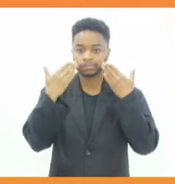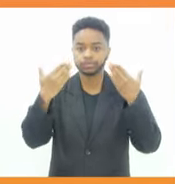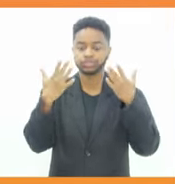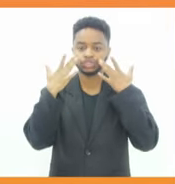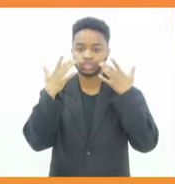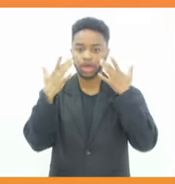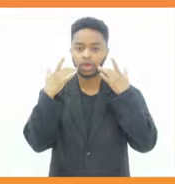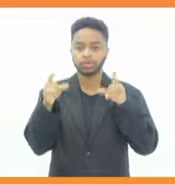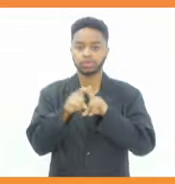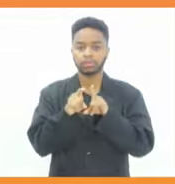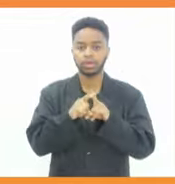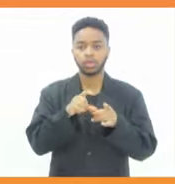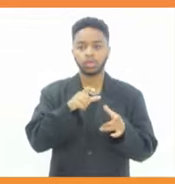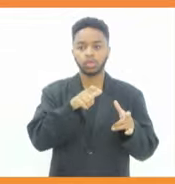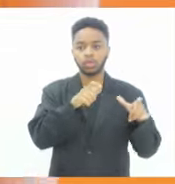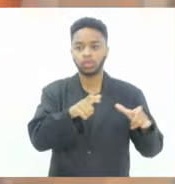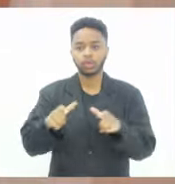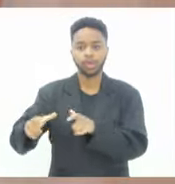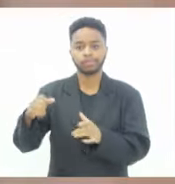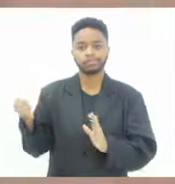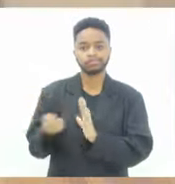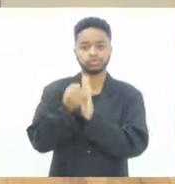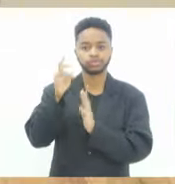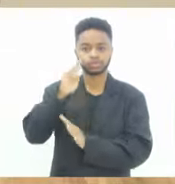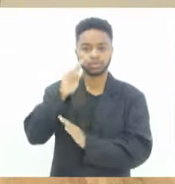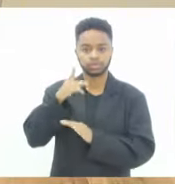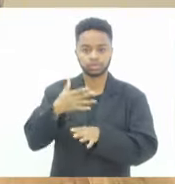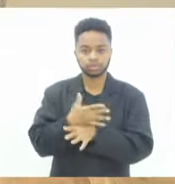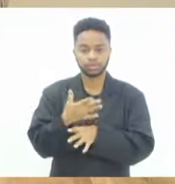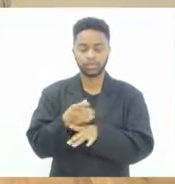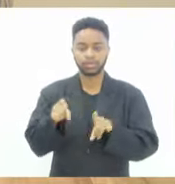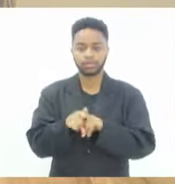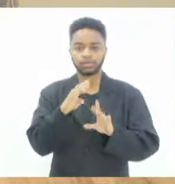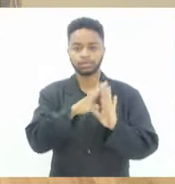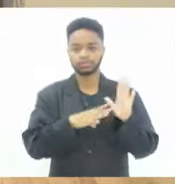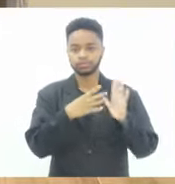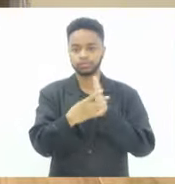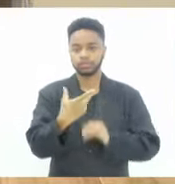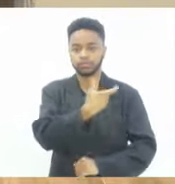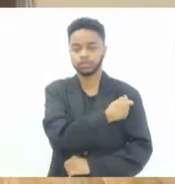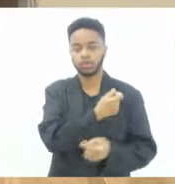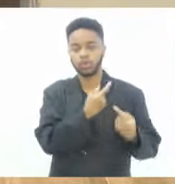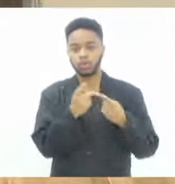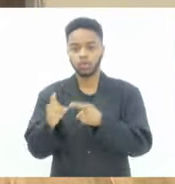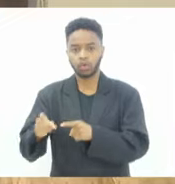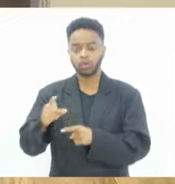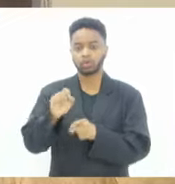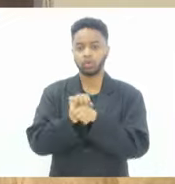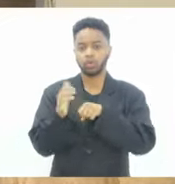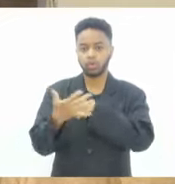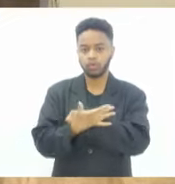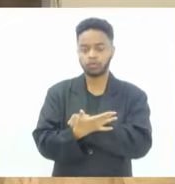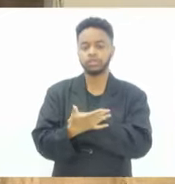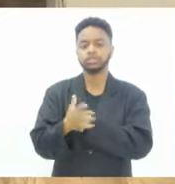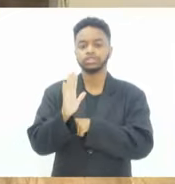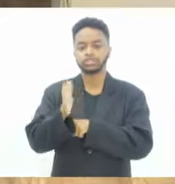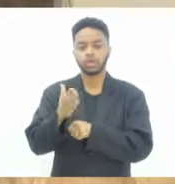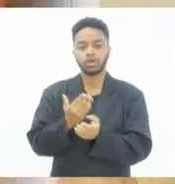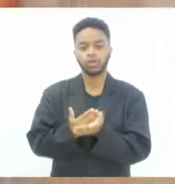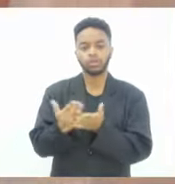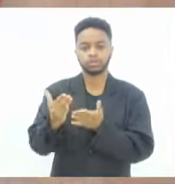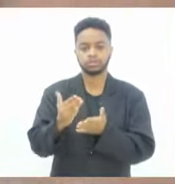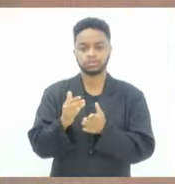teatros e pontos históricos da cidade. Calendário de vacinação contra a nova variante da Covid-19 já está em